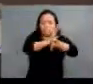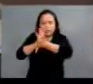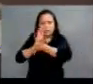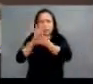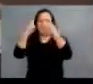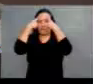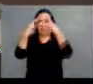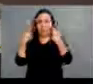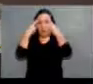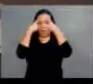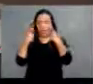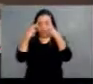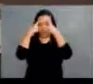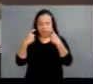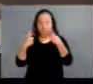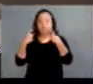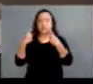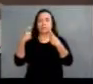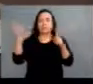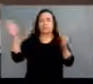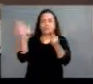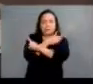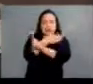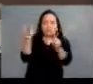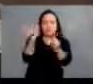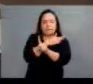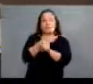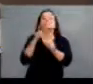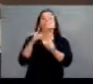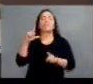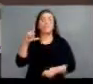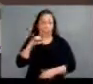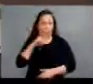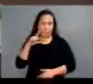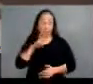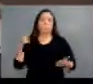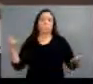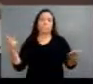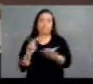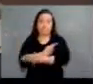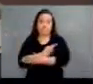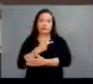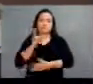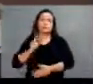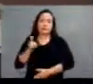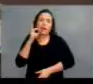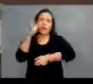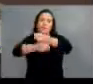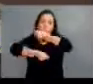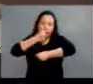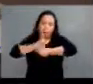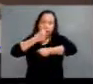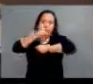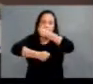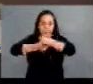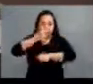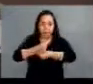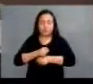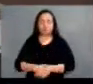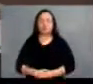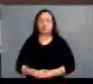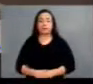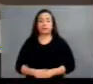sobretudo, a violência física a que era submetida ano após ano. No